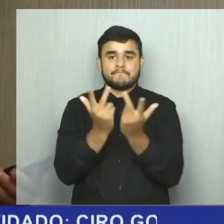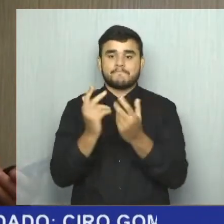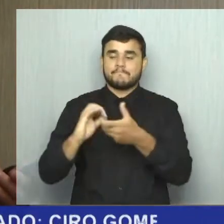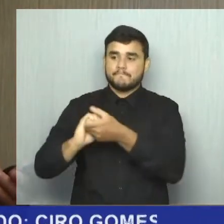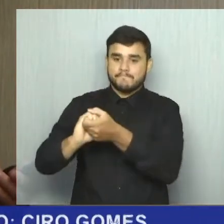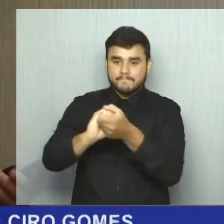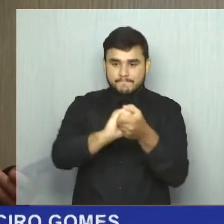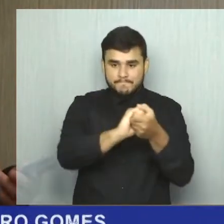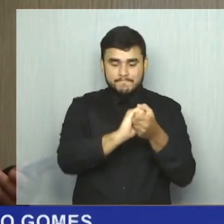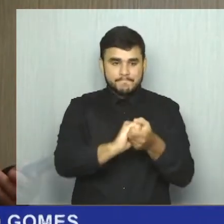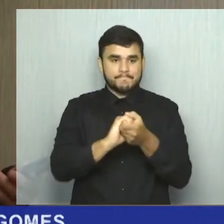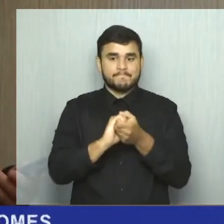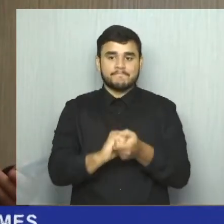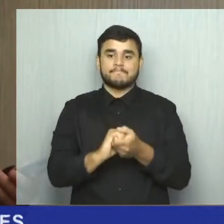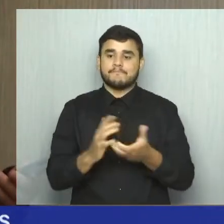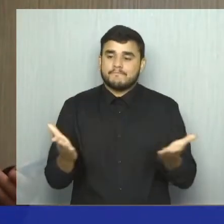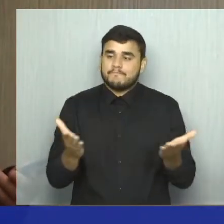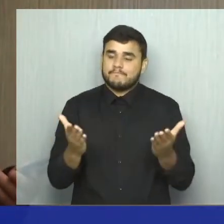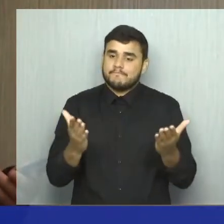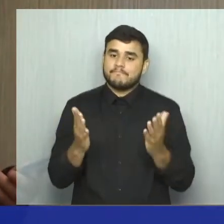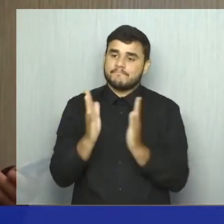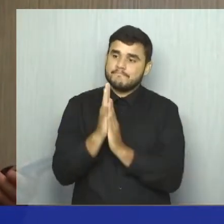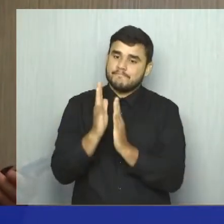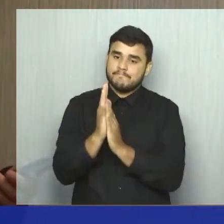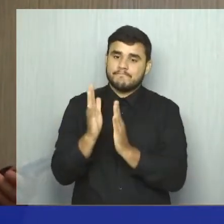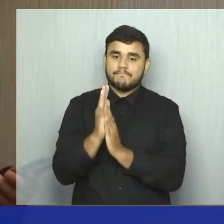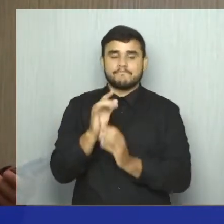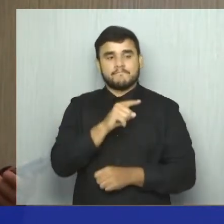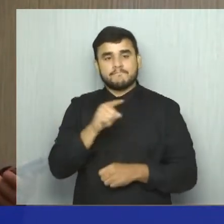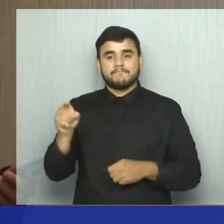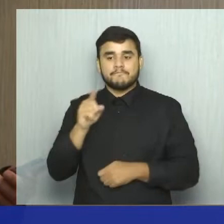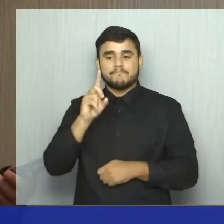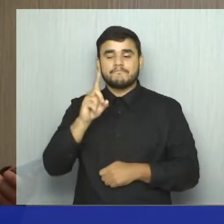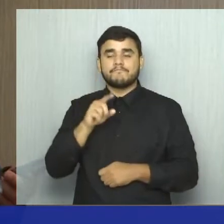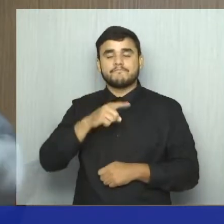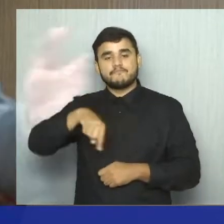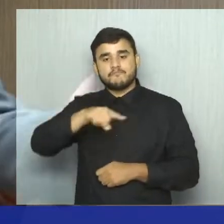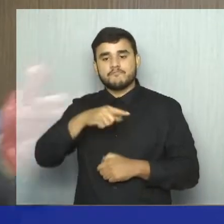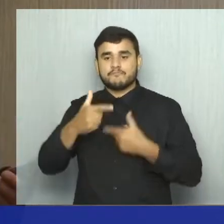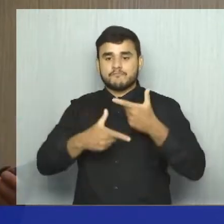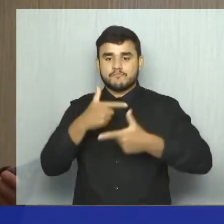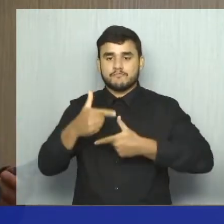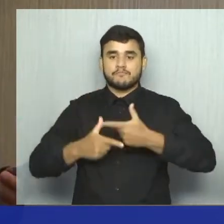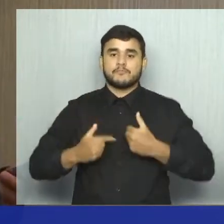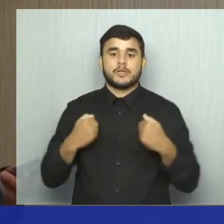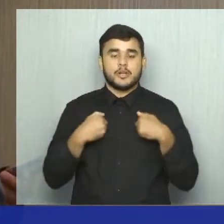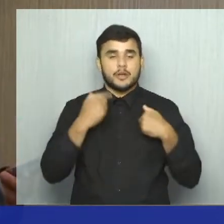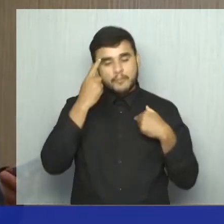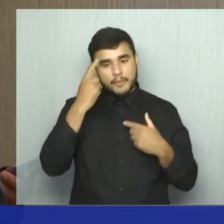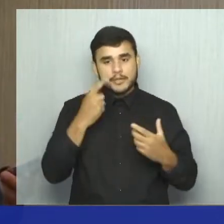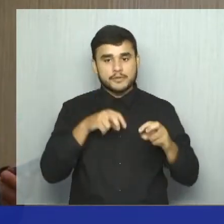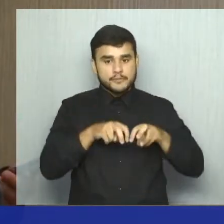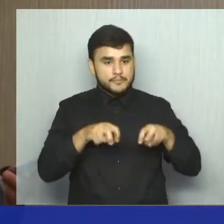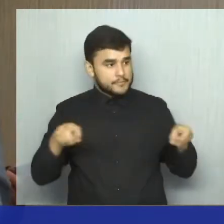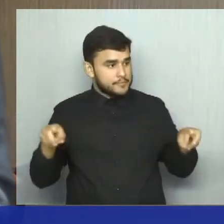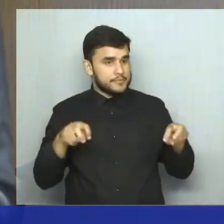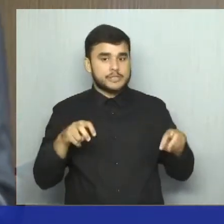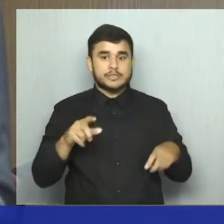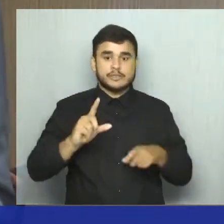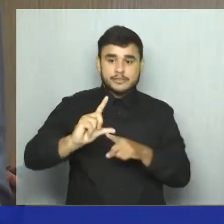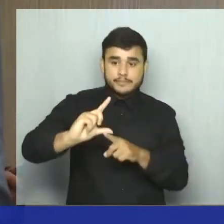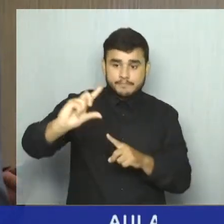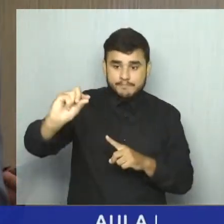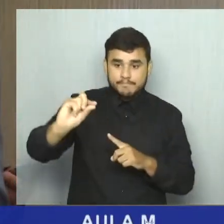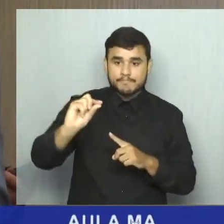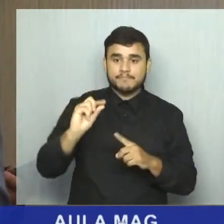cumprimentá-los e felicitá-los pelo belíssimo trabalho que vem fazendo. Ainda que tenha declinado da honra de estar conosco à mesa, porque tem que logo mais se deslocar